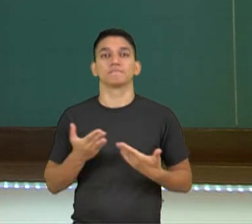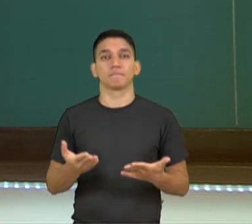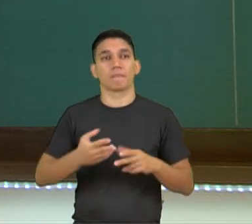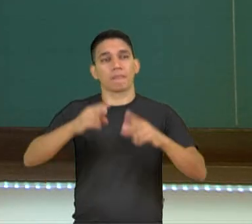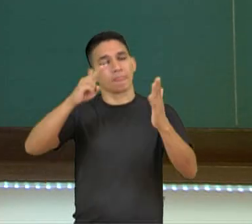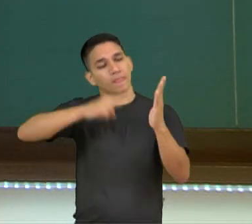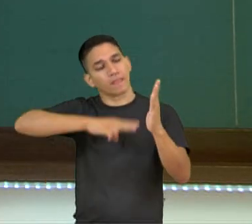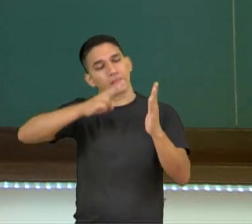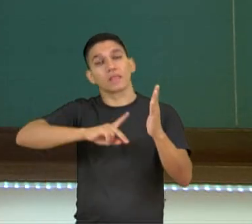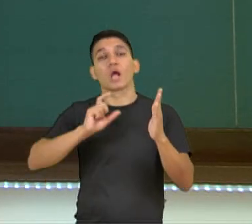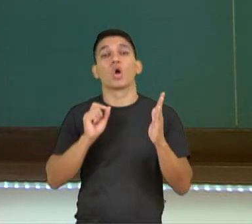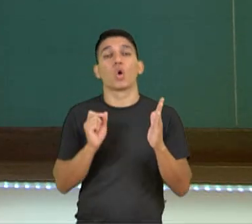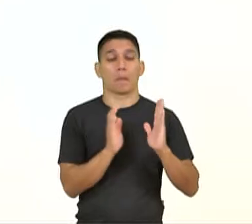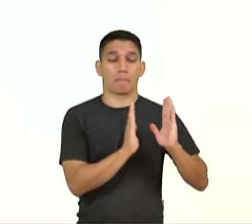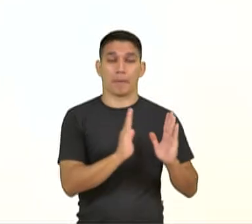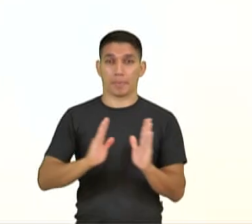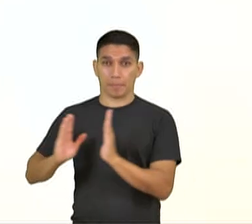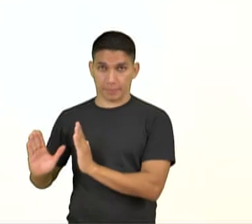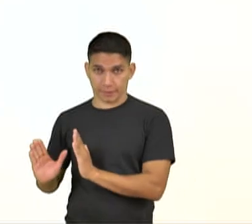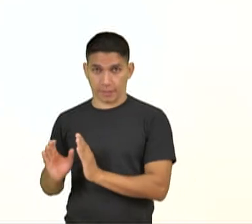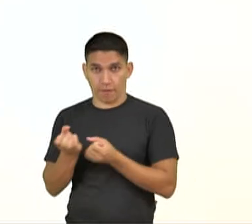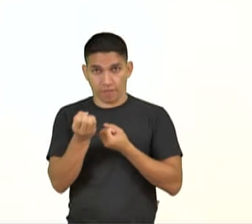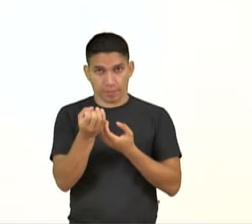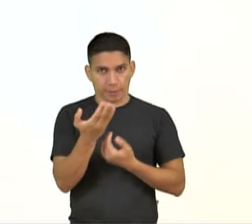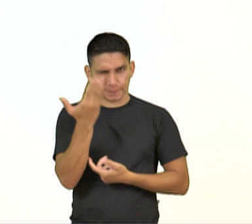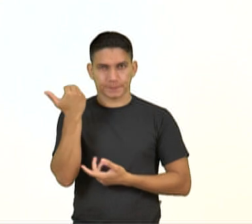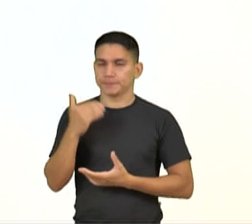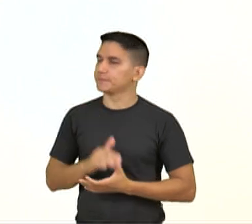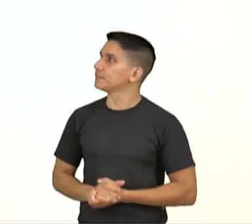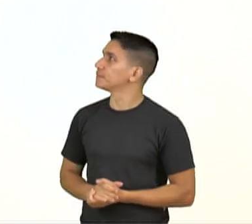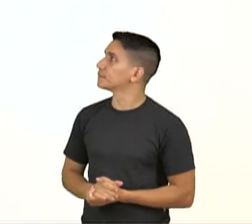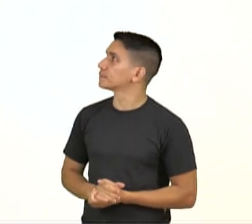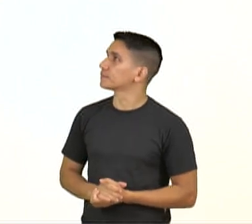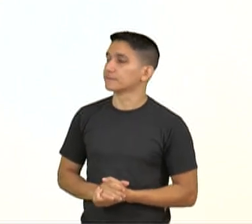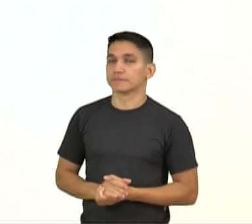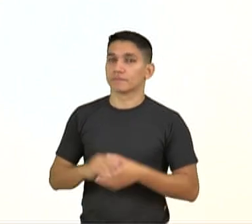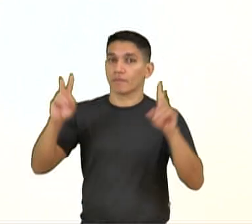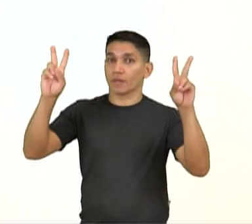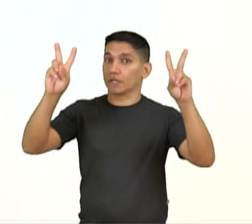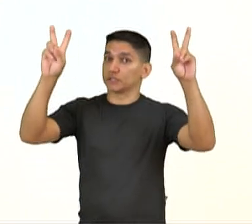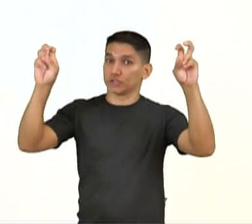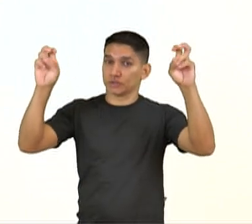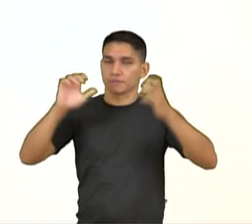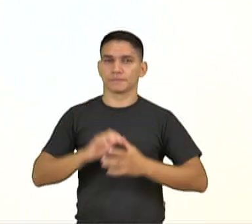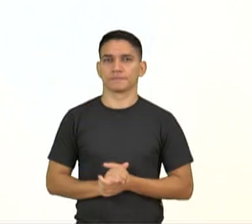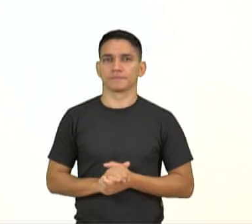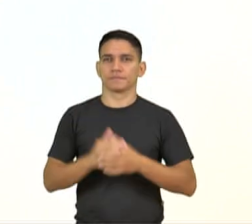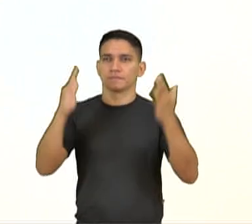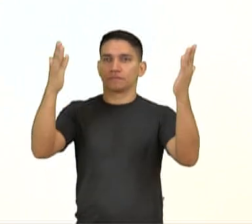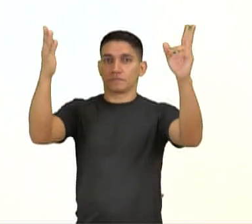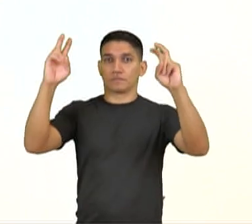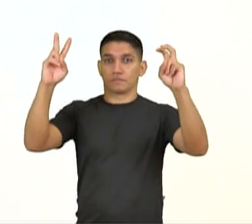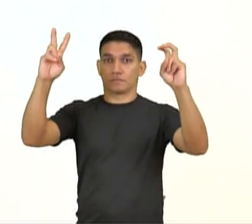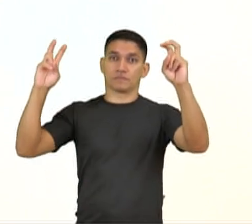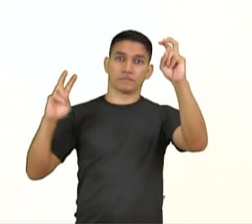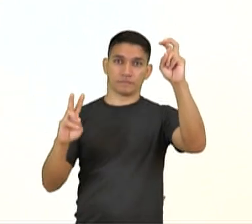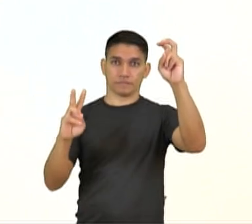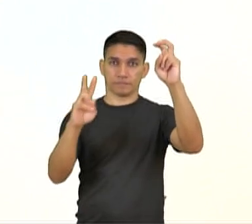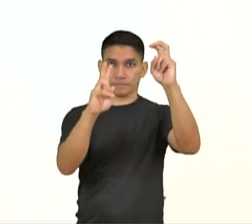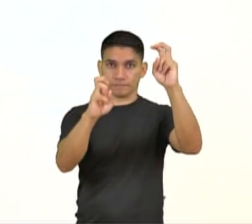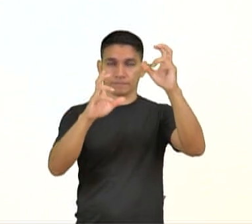então, aqui as partes da notícia. Vamos lá? Manchete ou título, subtítulo ou linha